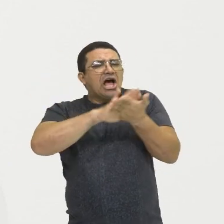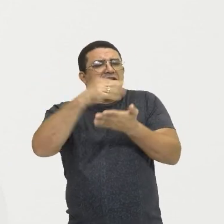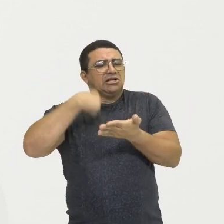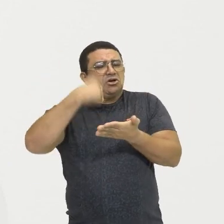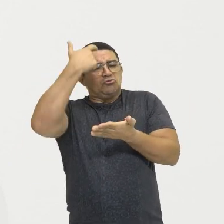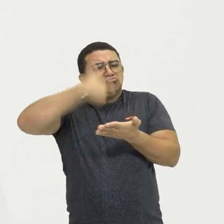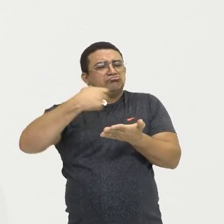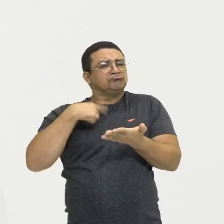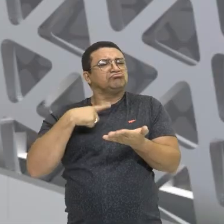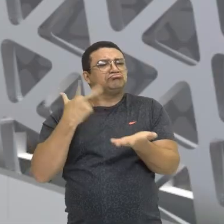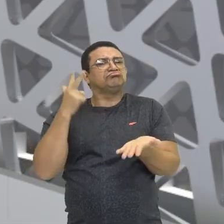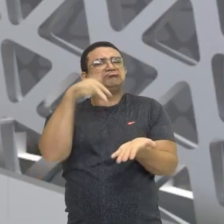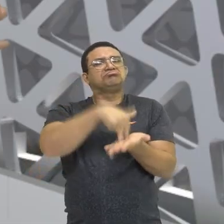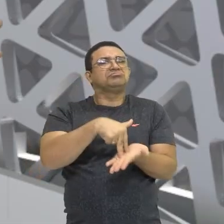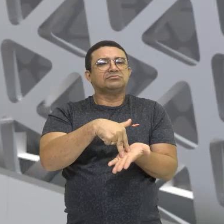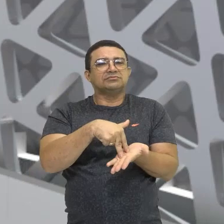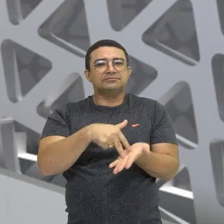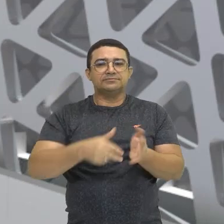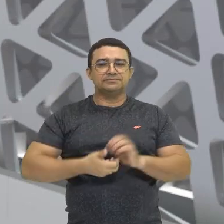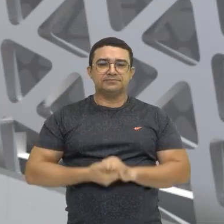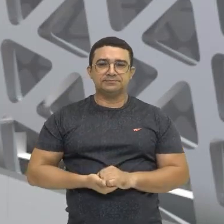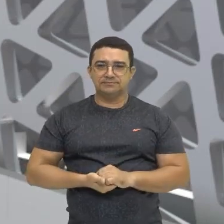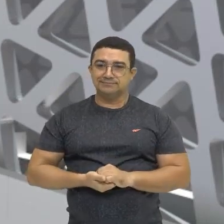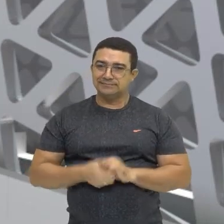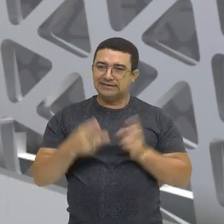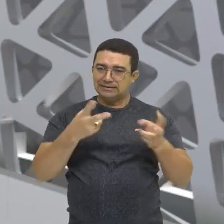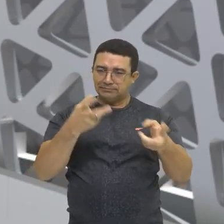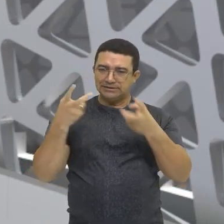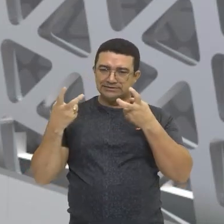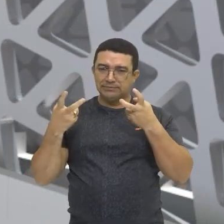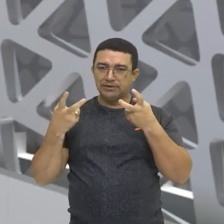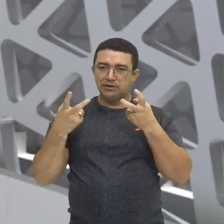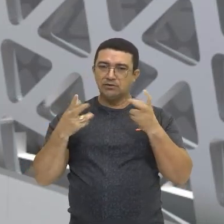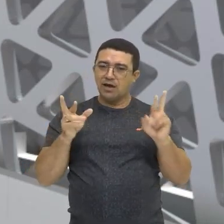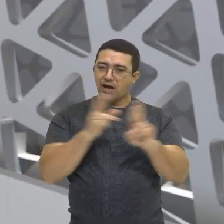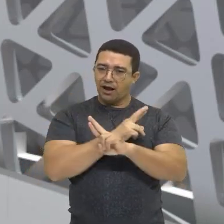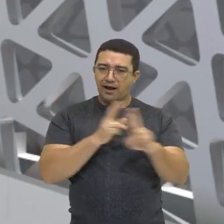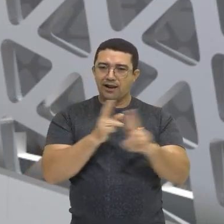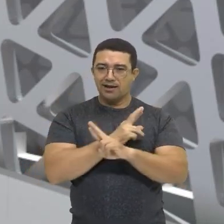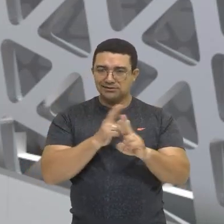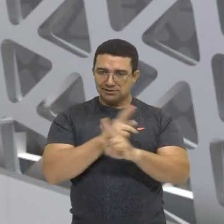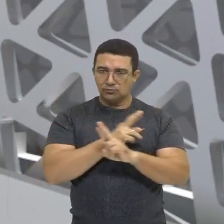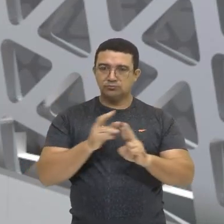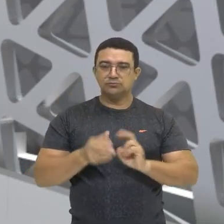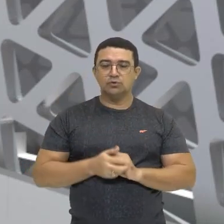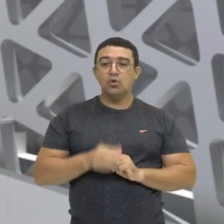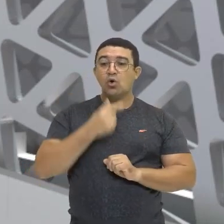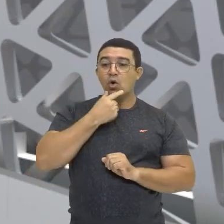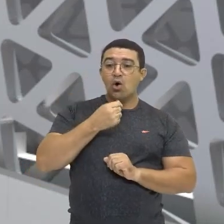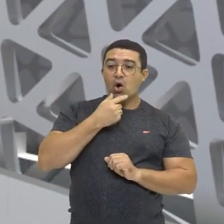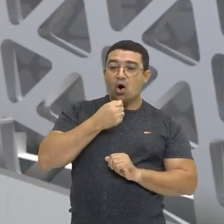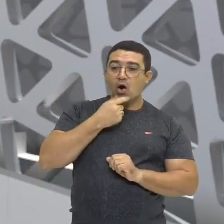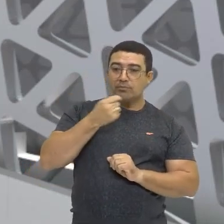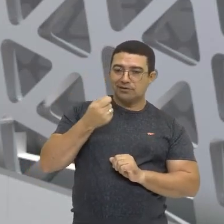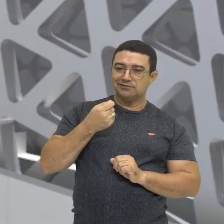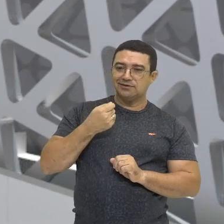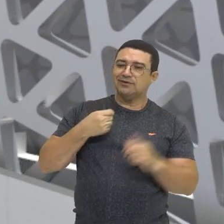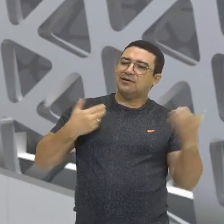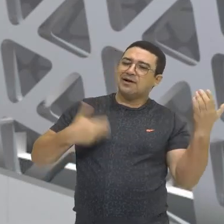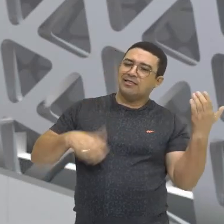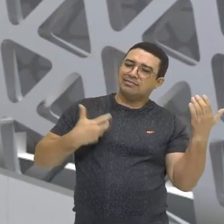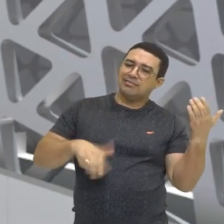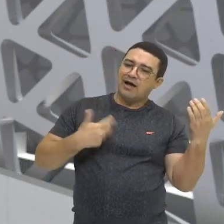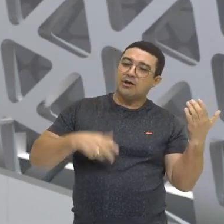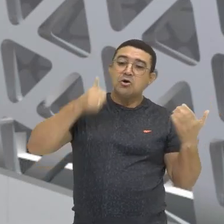eu existo. Então, amores, perceberam aí esta relação, né, do trovadorismo, né? Ele tem